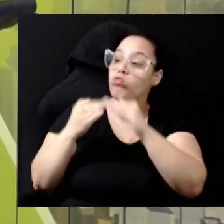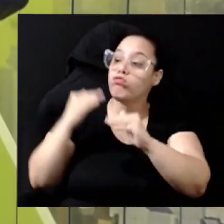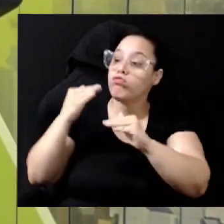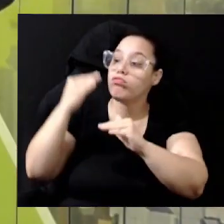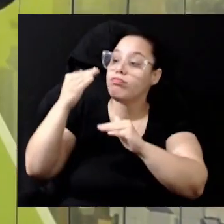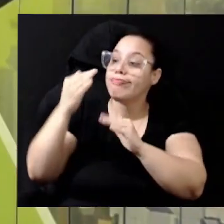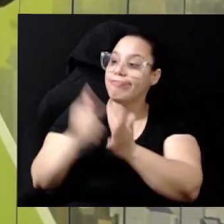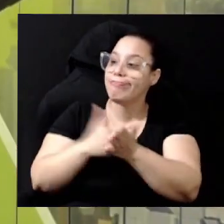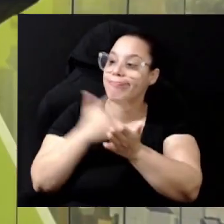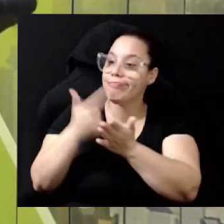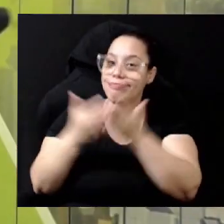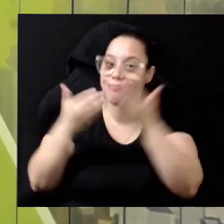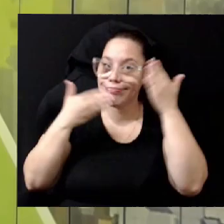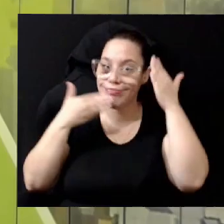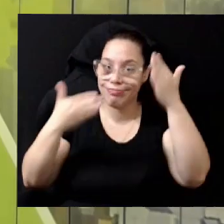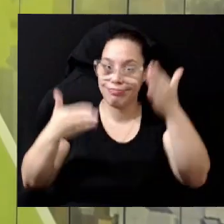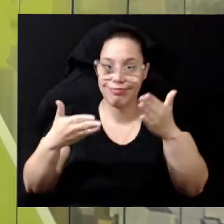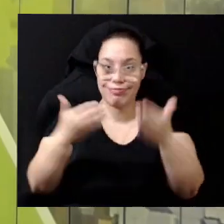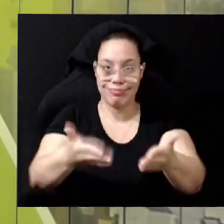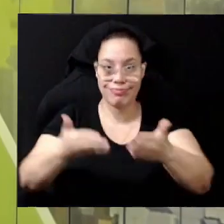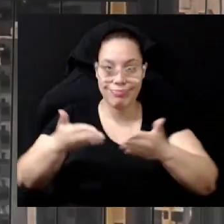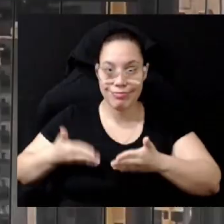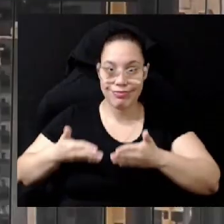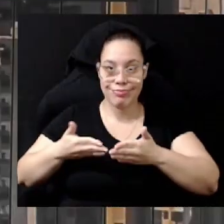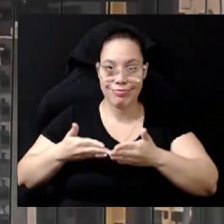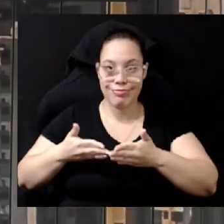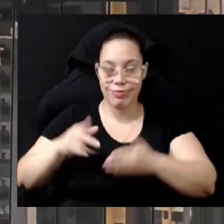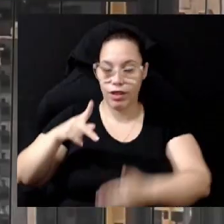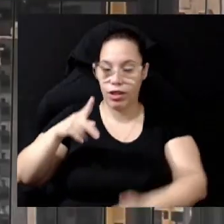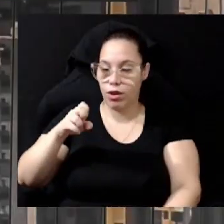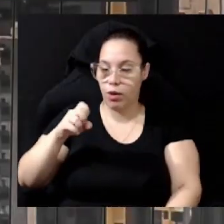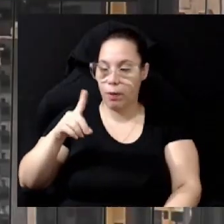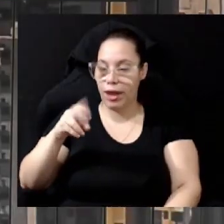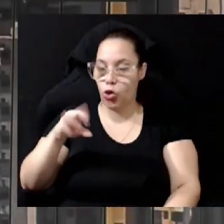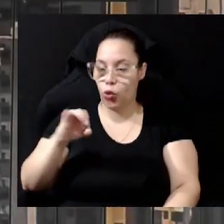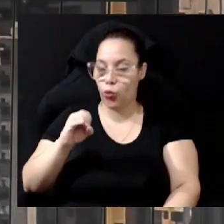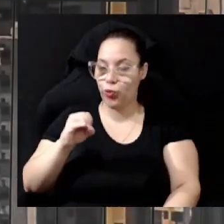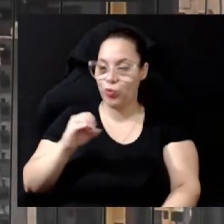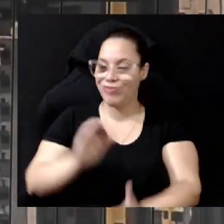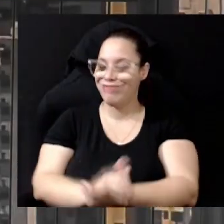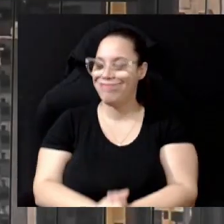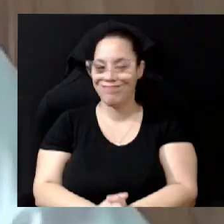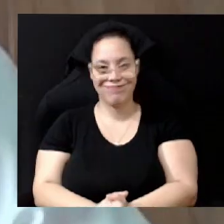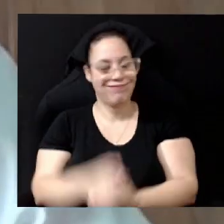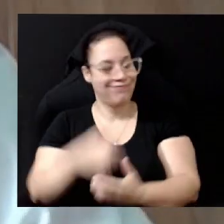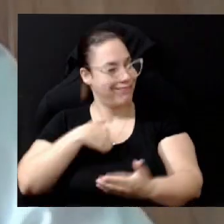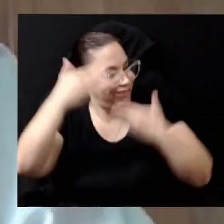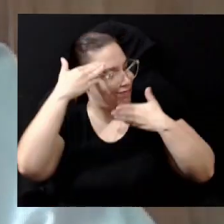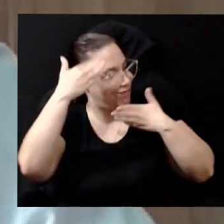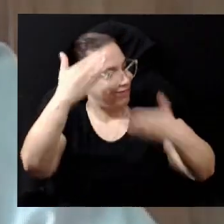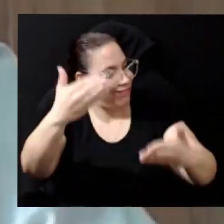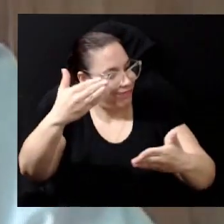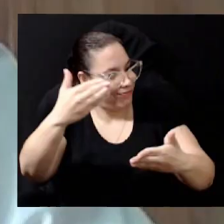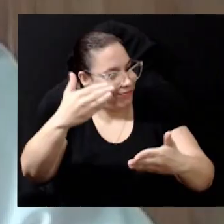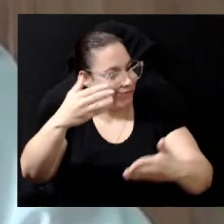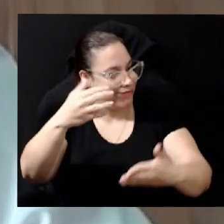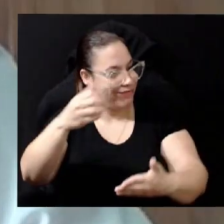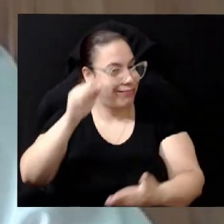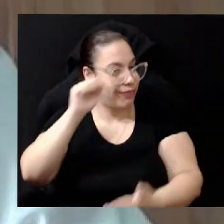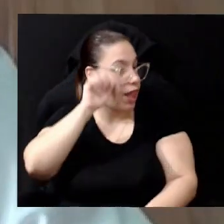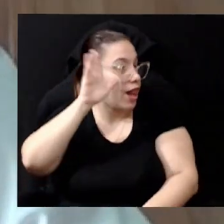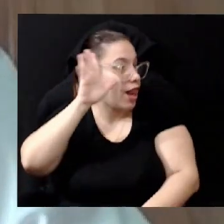esse processo de produção. Muito obrigada pela sua participação aqui com a gente, Pedro. Eu que agradeço, Ale,